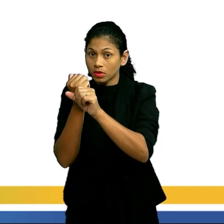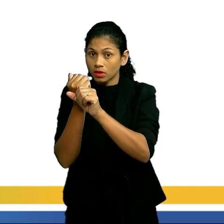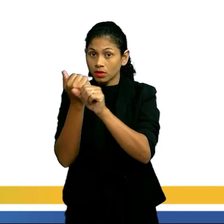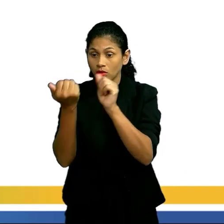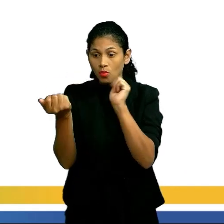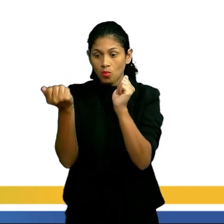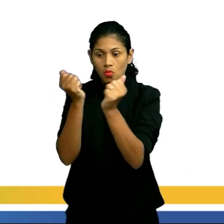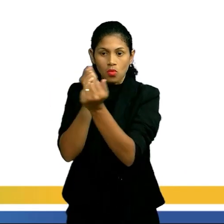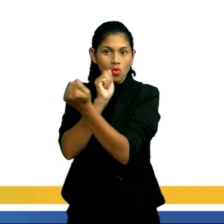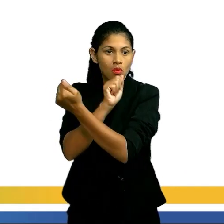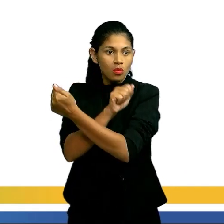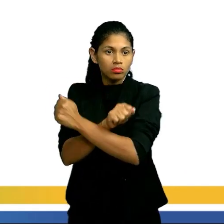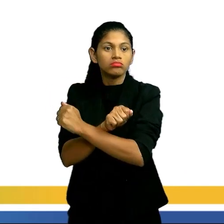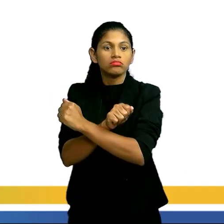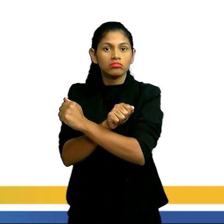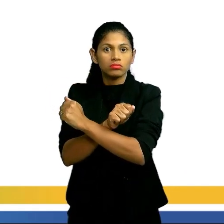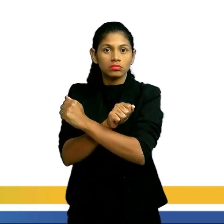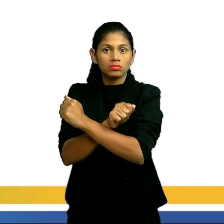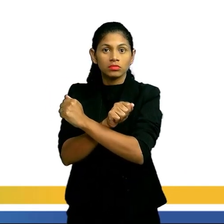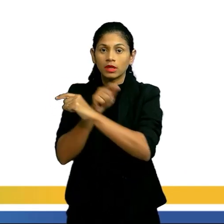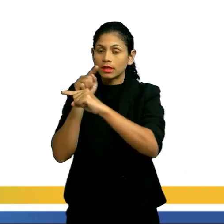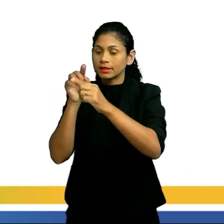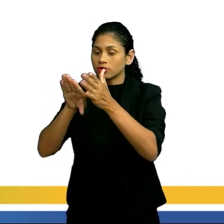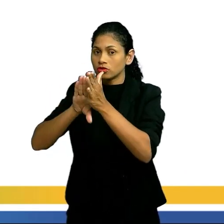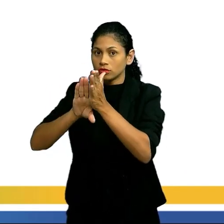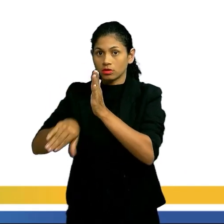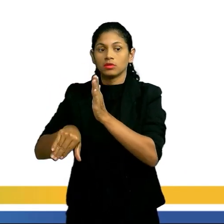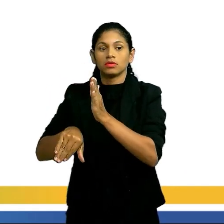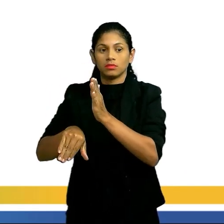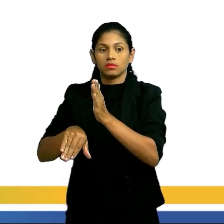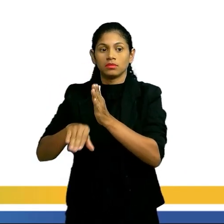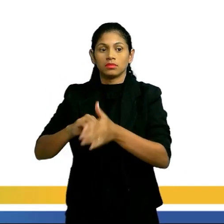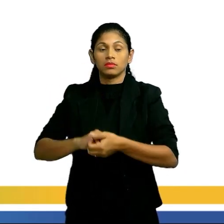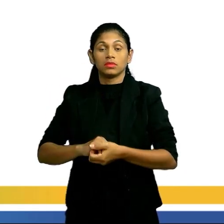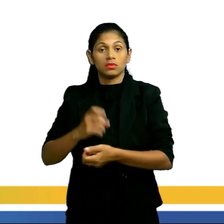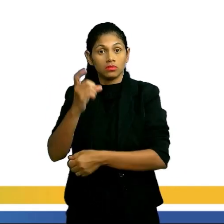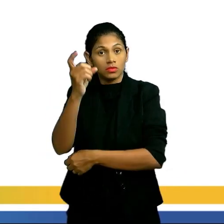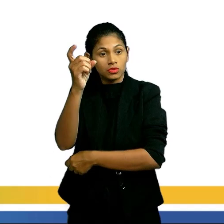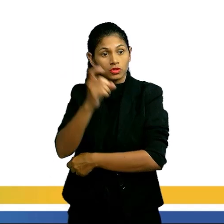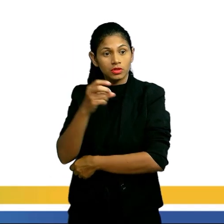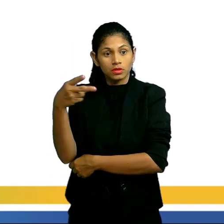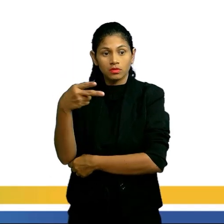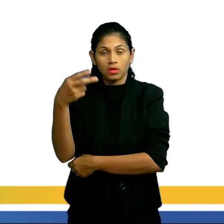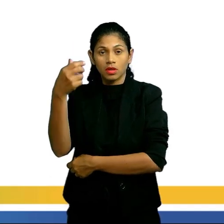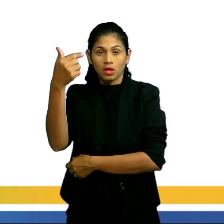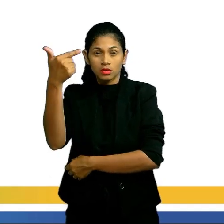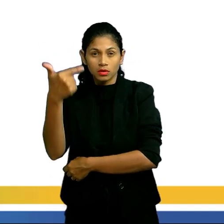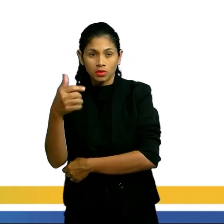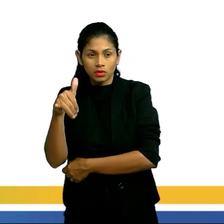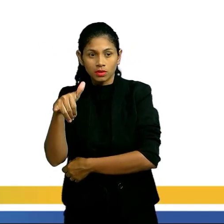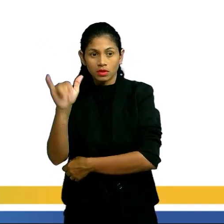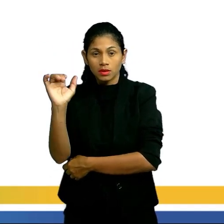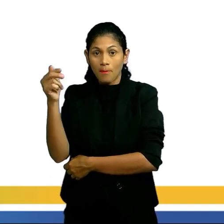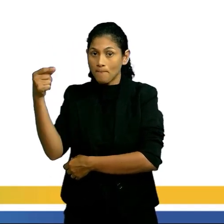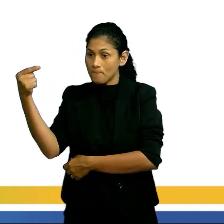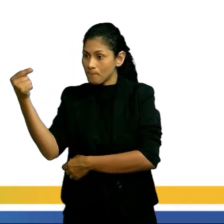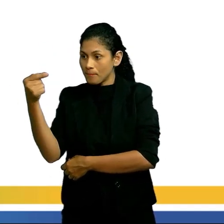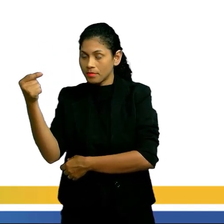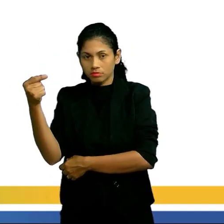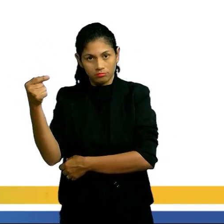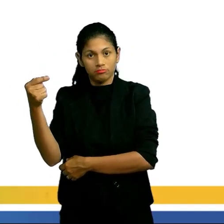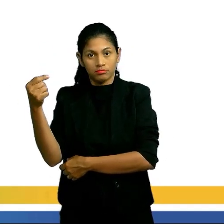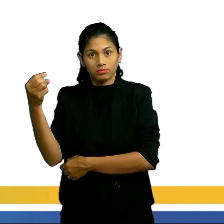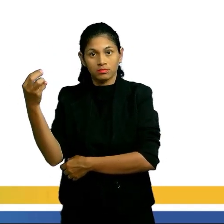Ficando x igual a 2y menos 3. Fazendo isso, eu vou agora substituir